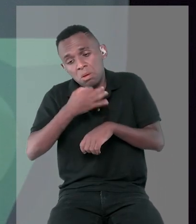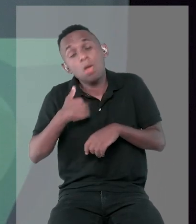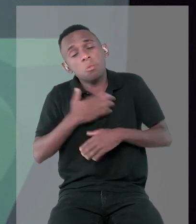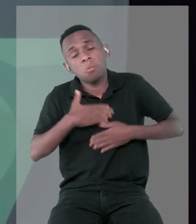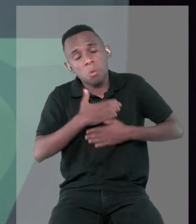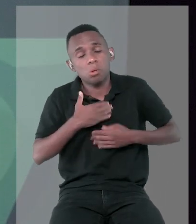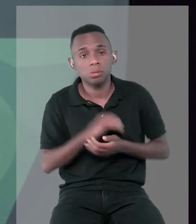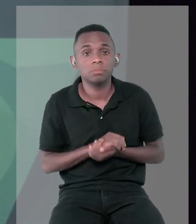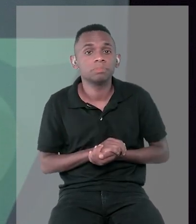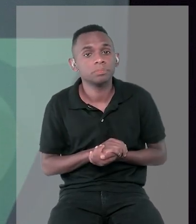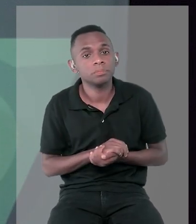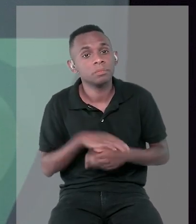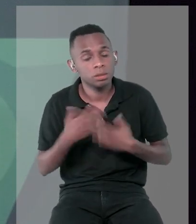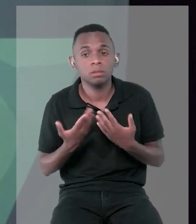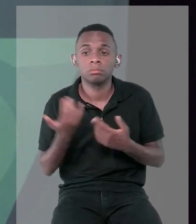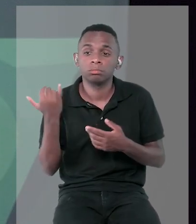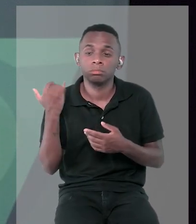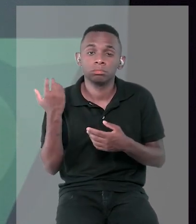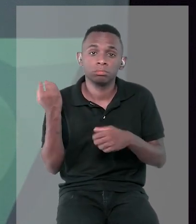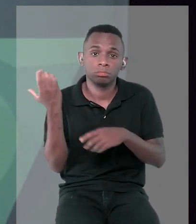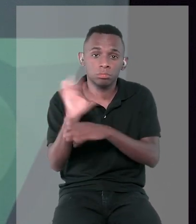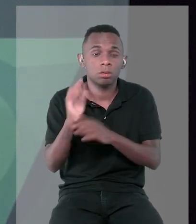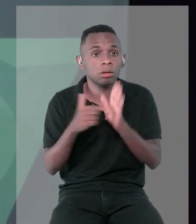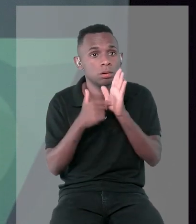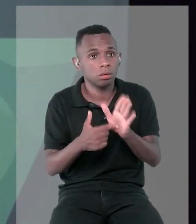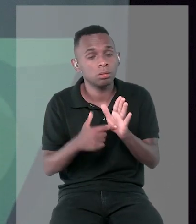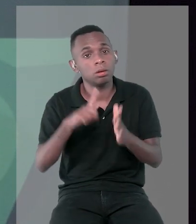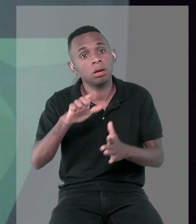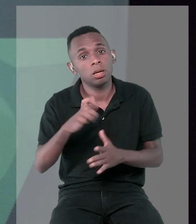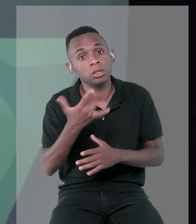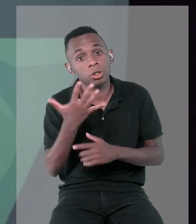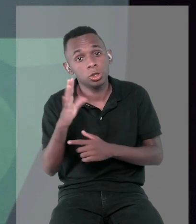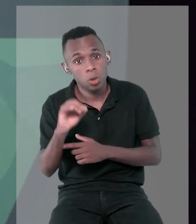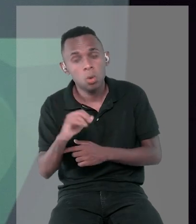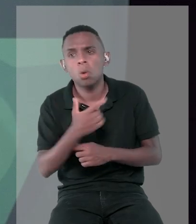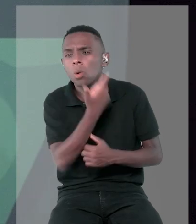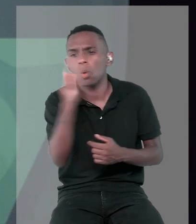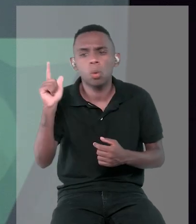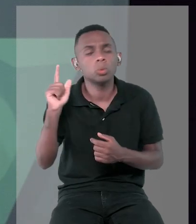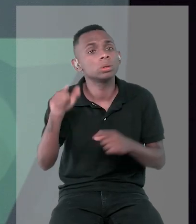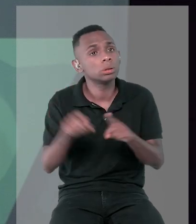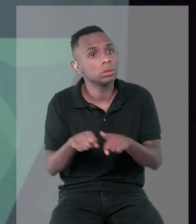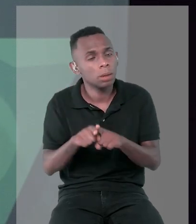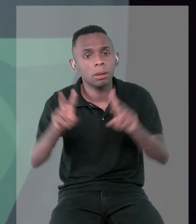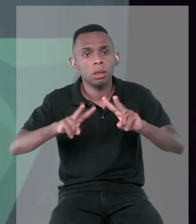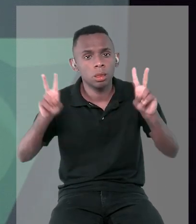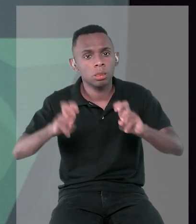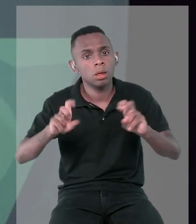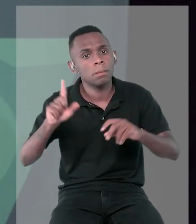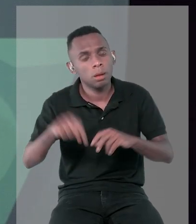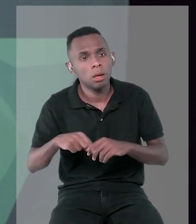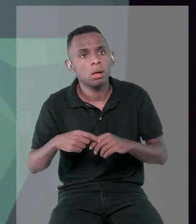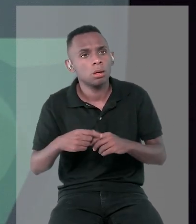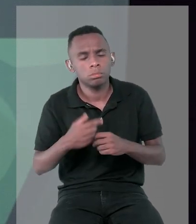Então, seria então publicar a Legião Estrangeira e a outra parte com o título